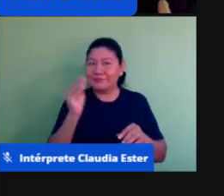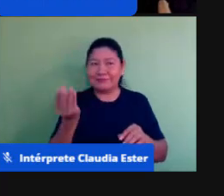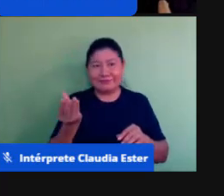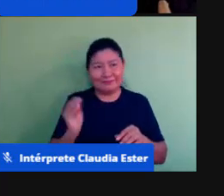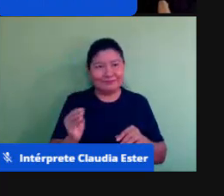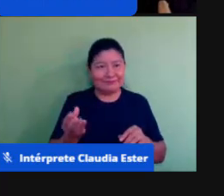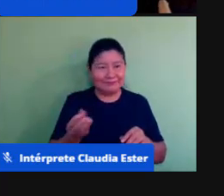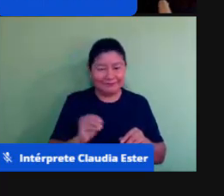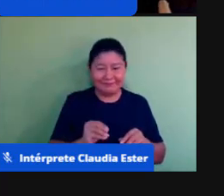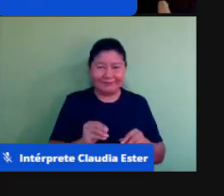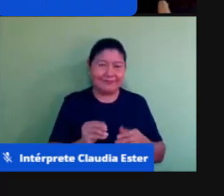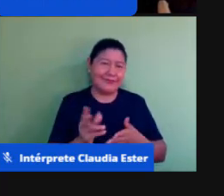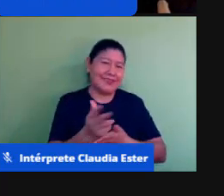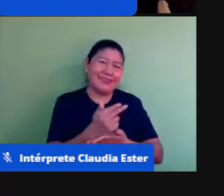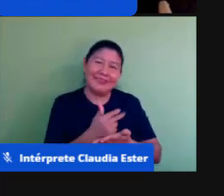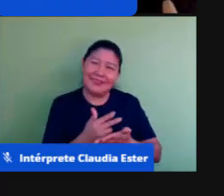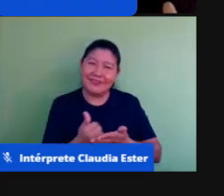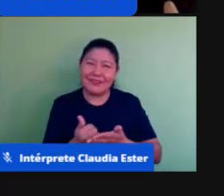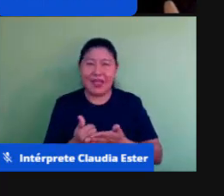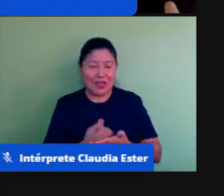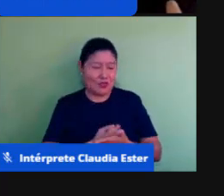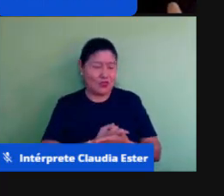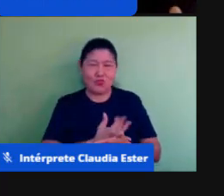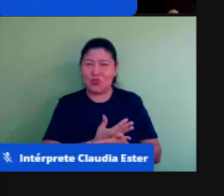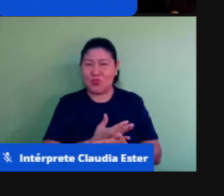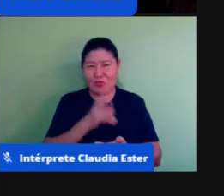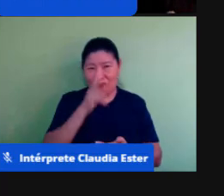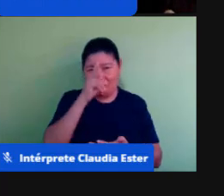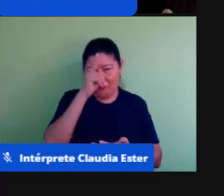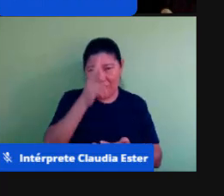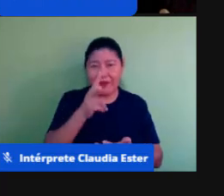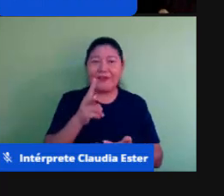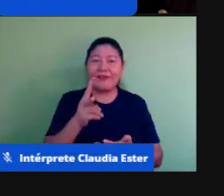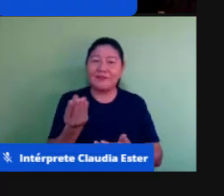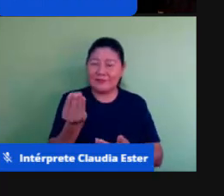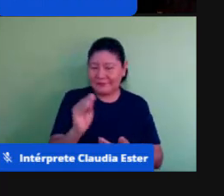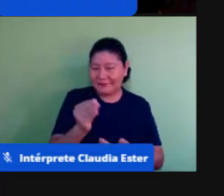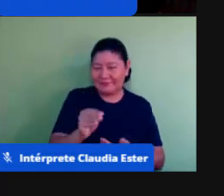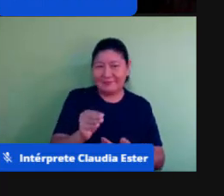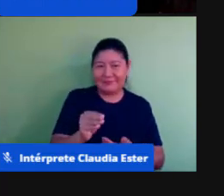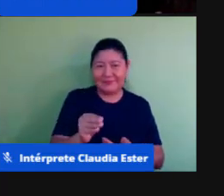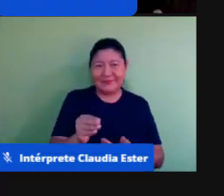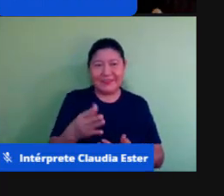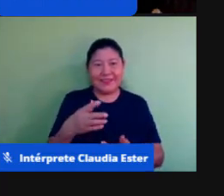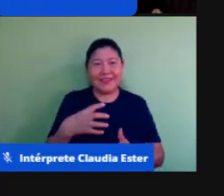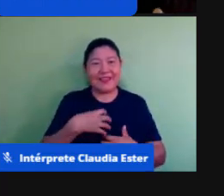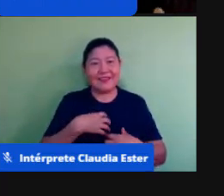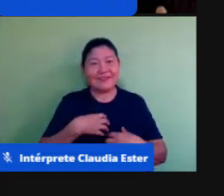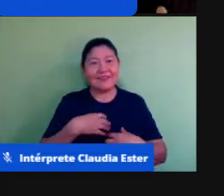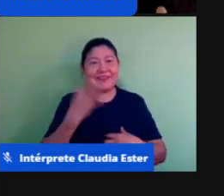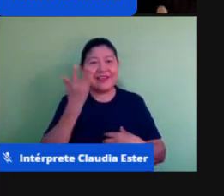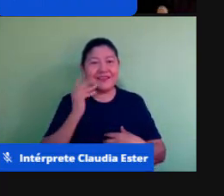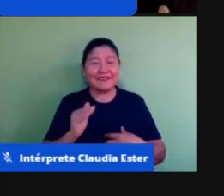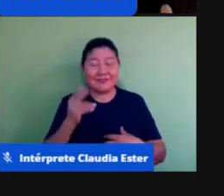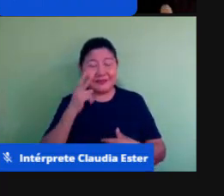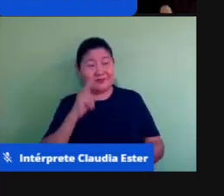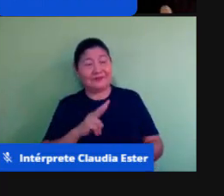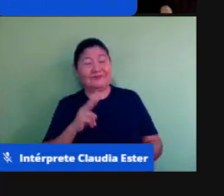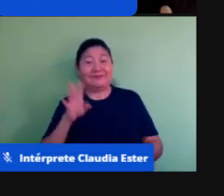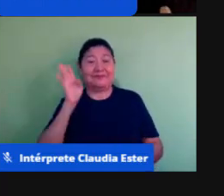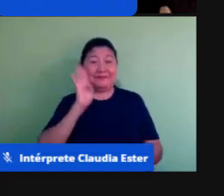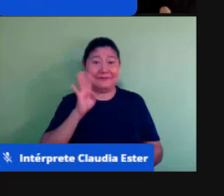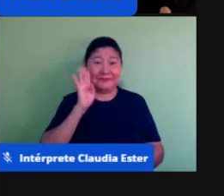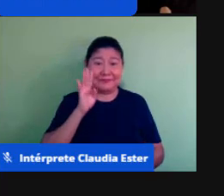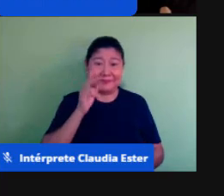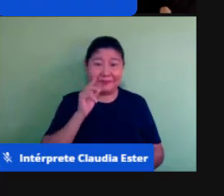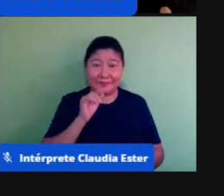mais coloridinho, para ficar com uma carinha mais agradável para os alunos. E aqui, essa como tá faltando os números, você